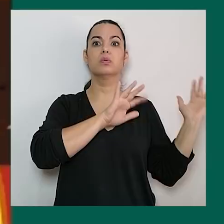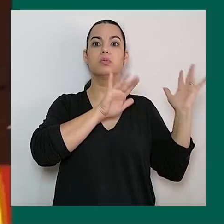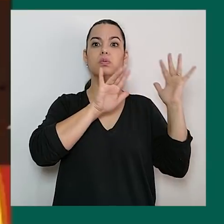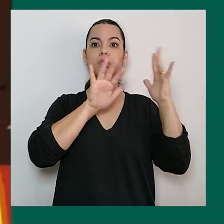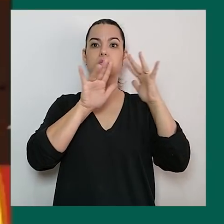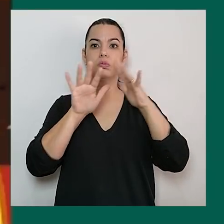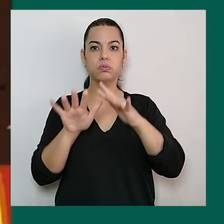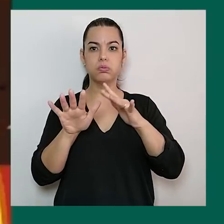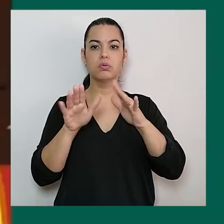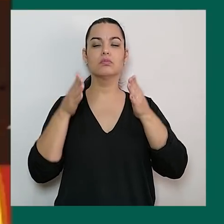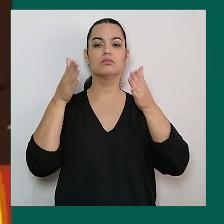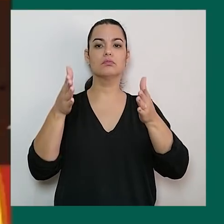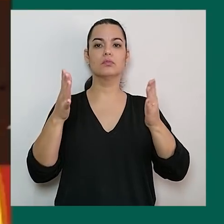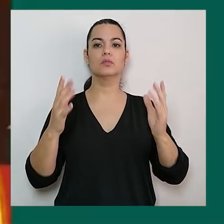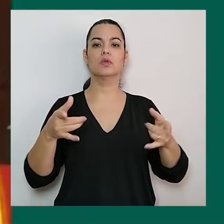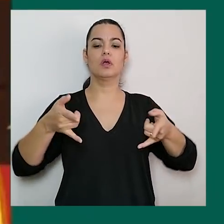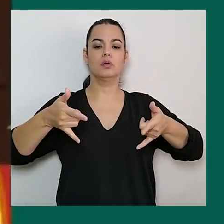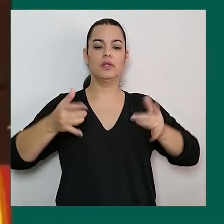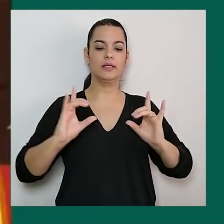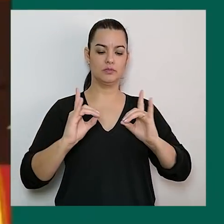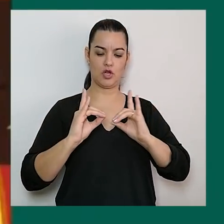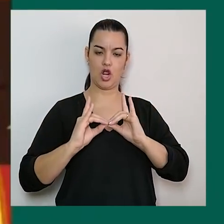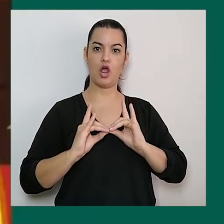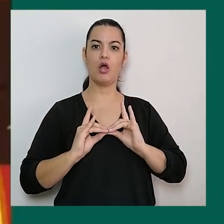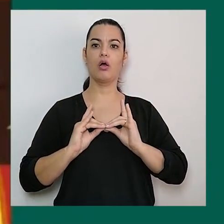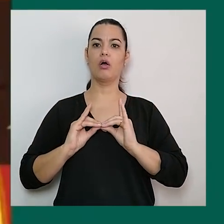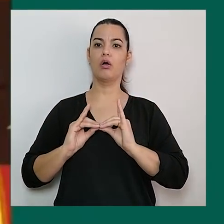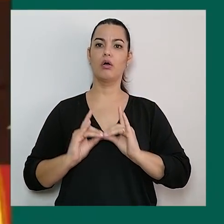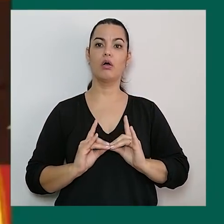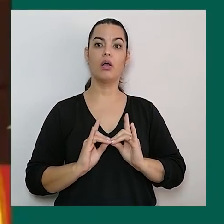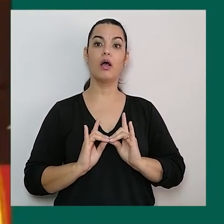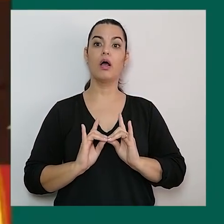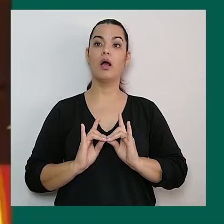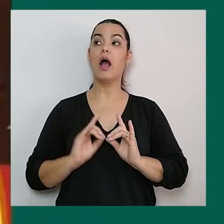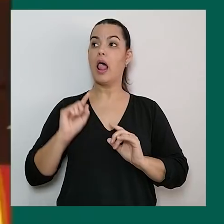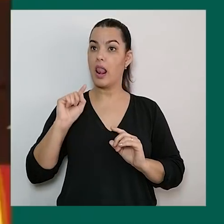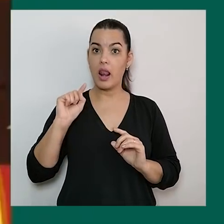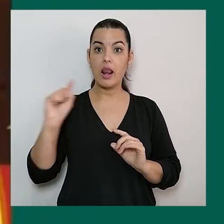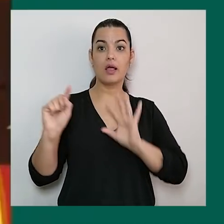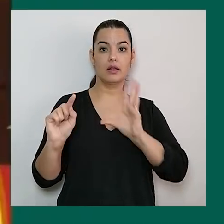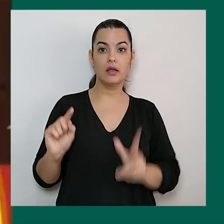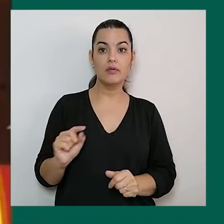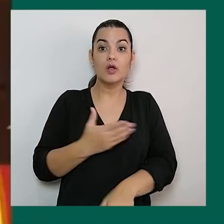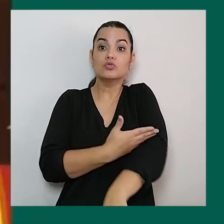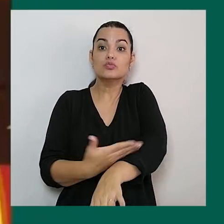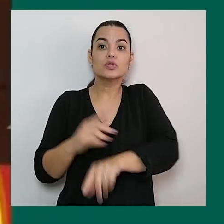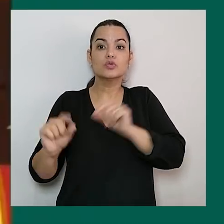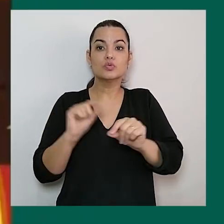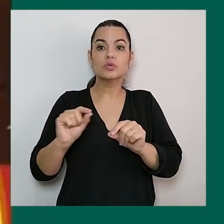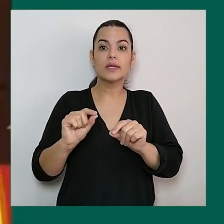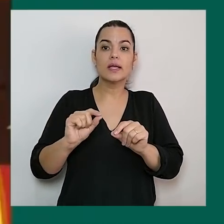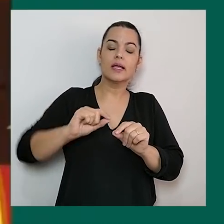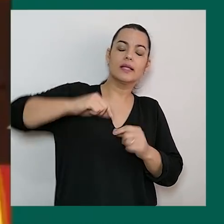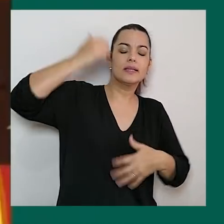funeral. Conforme velhos costumes, dançaram e cantaram em torno do corpo do amigo estendido no